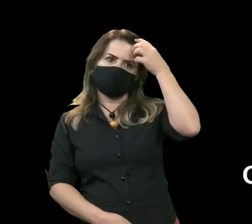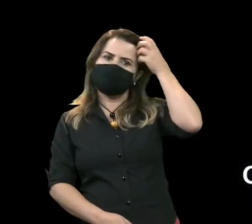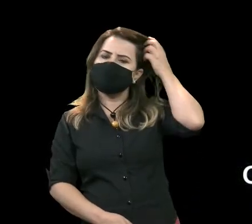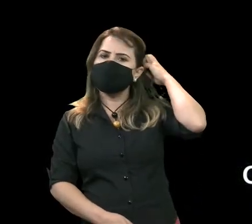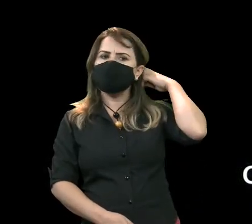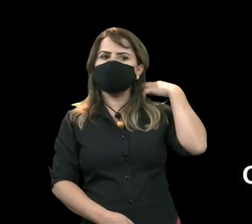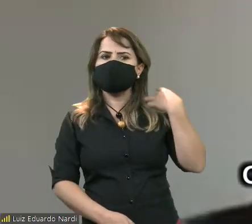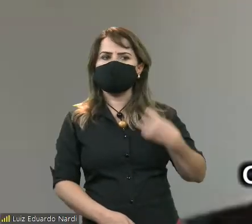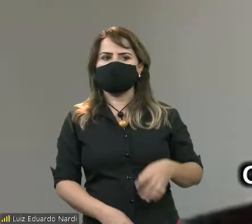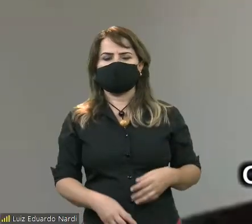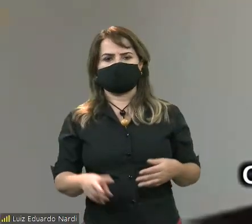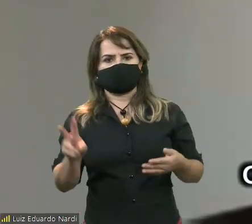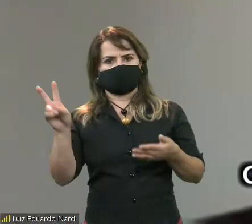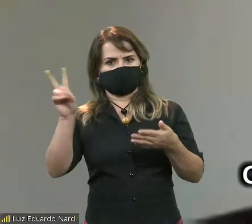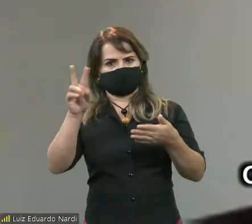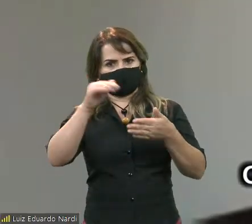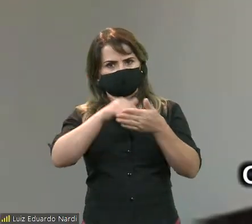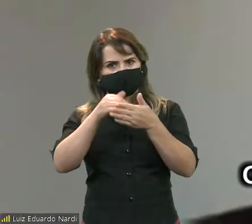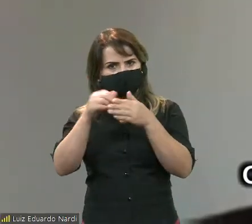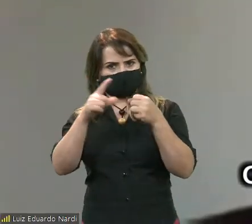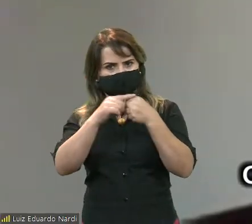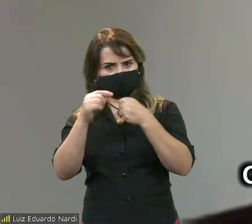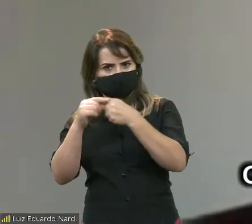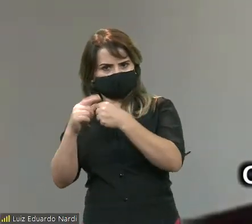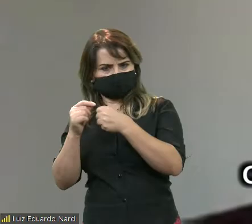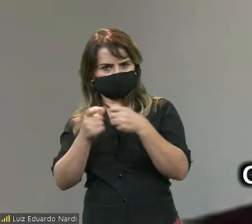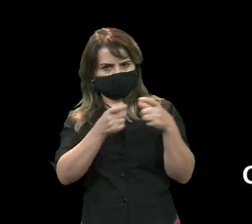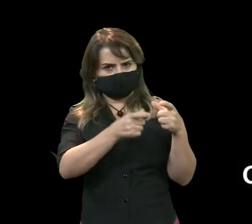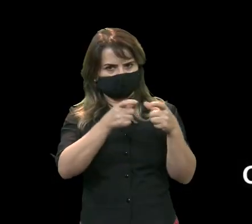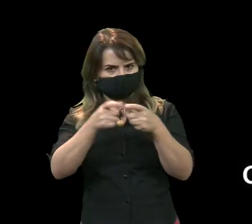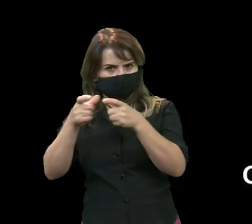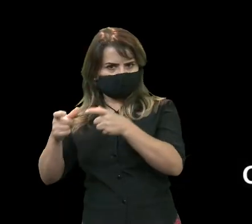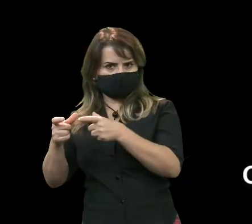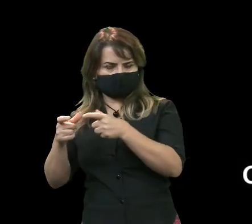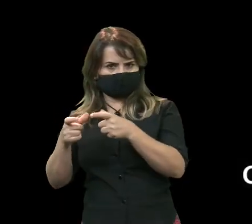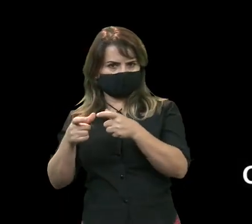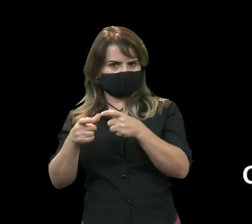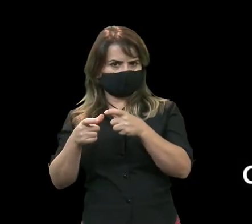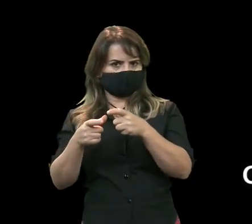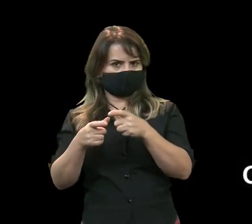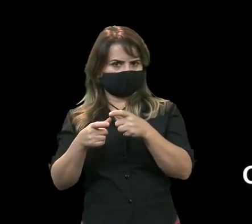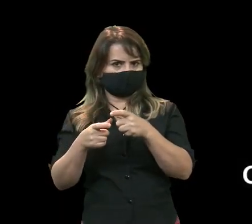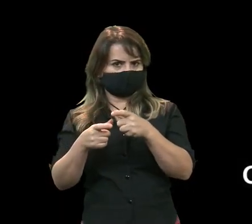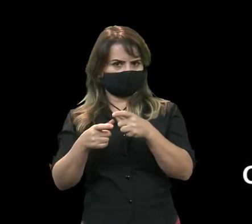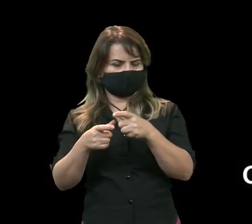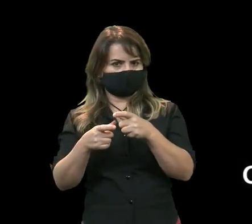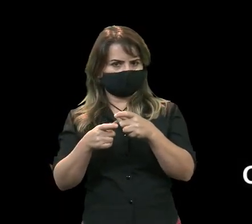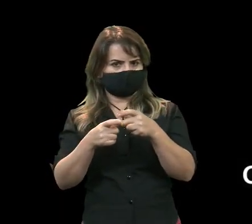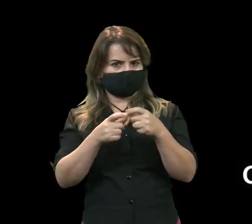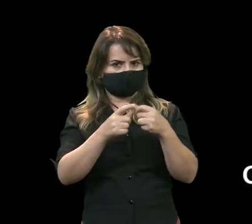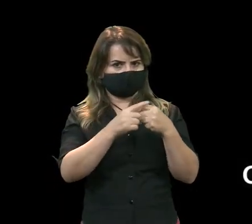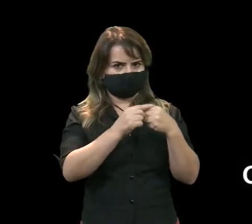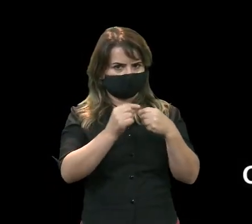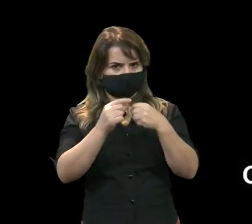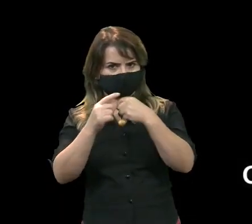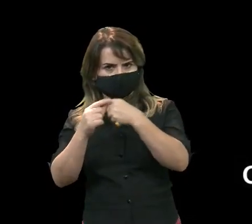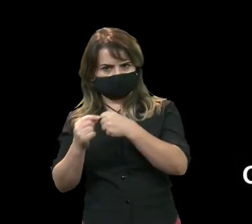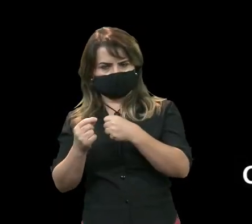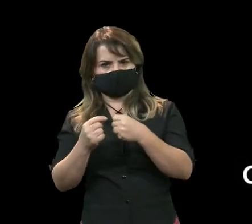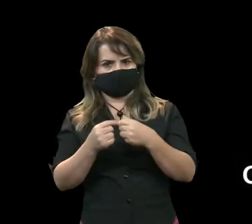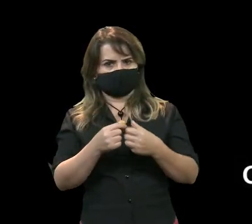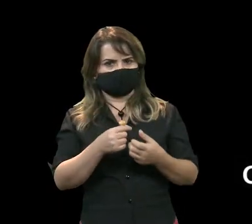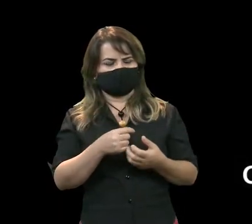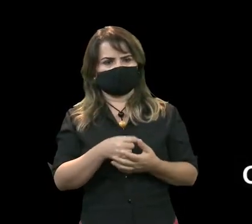Presidente, vai ser votado artigo por artigo? Primeiro microfone. Sem áudio, presidente. Está sem áudio.